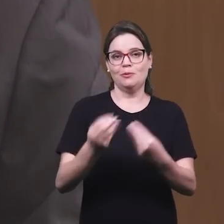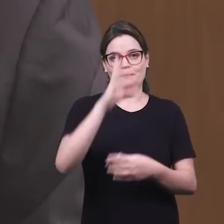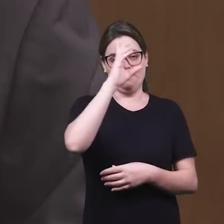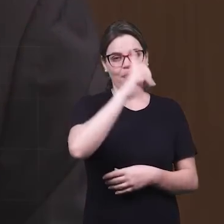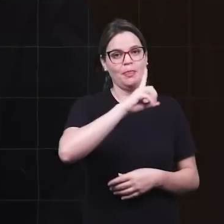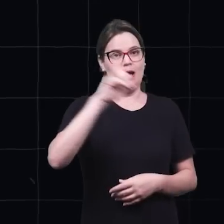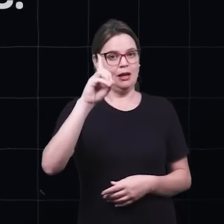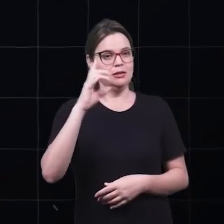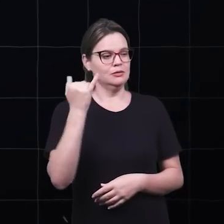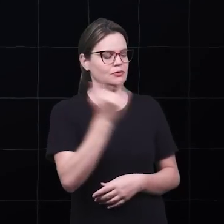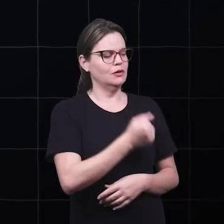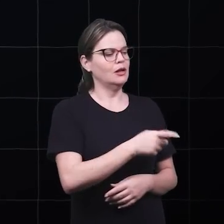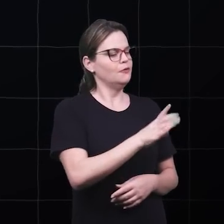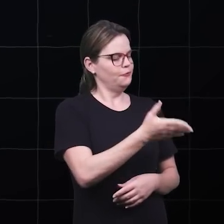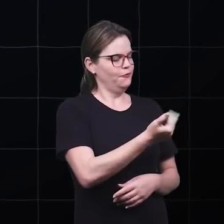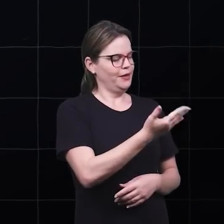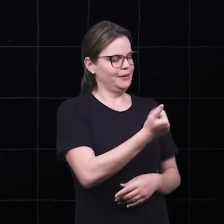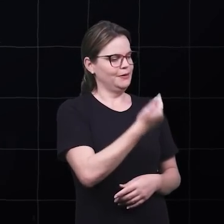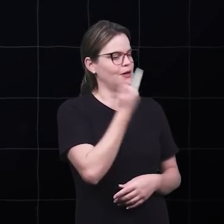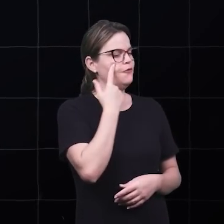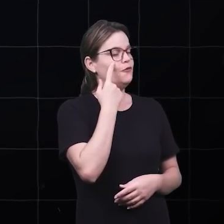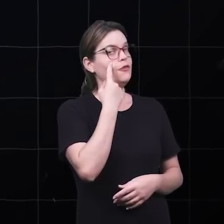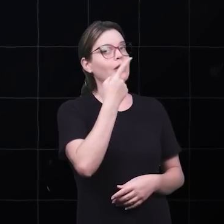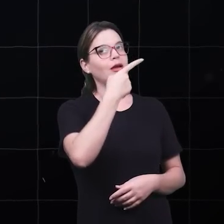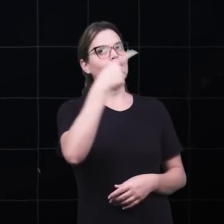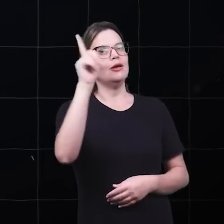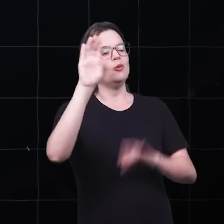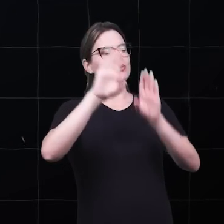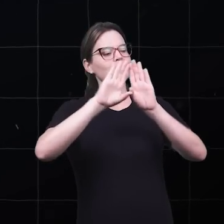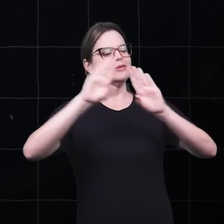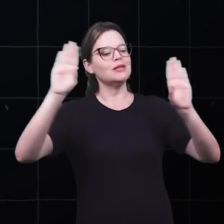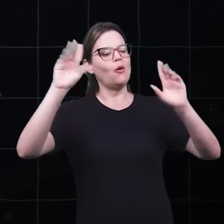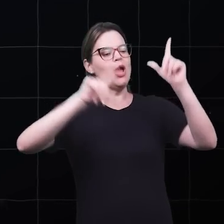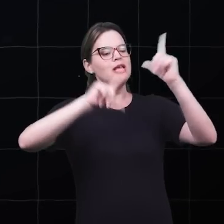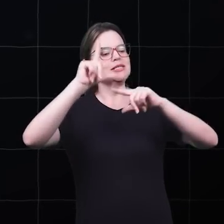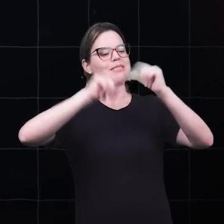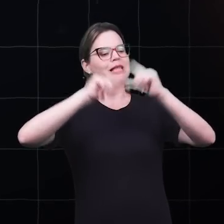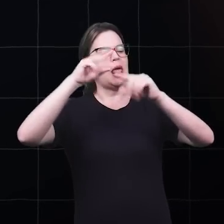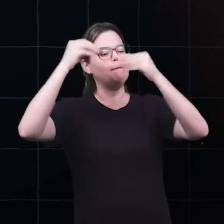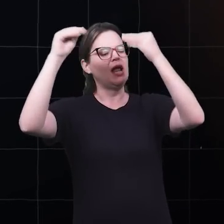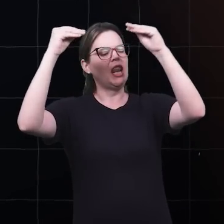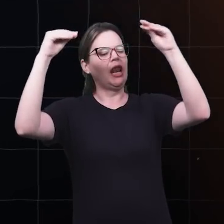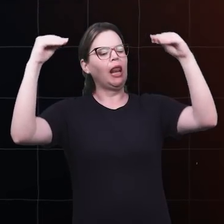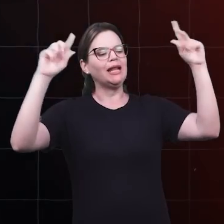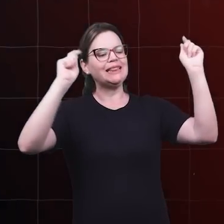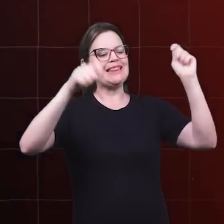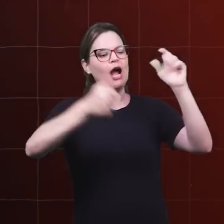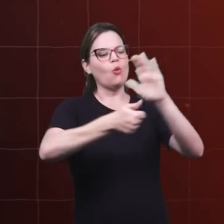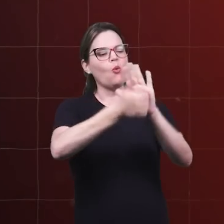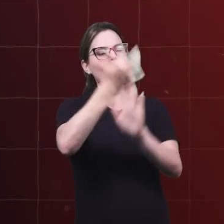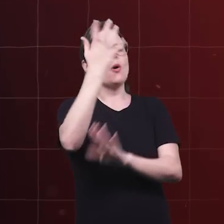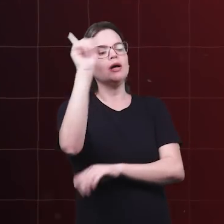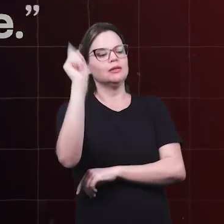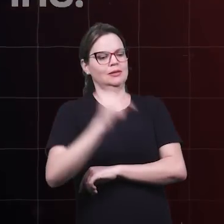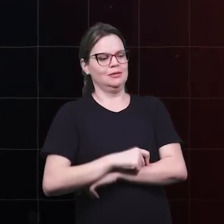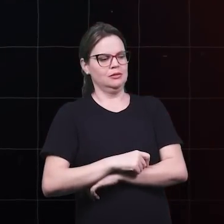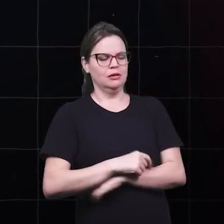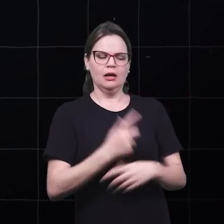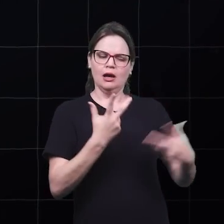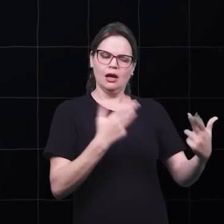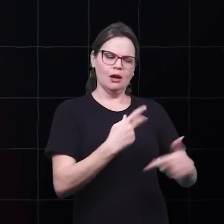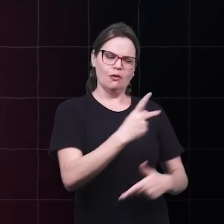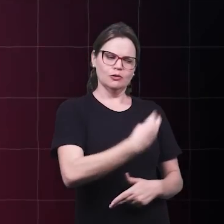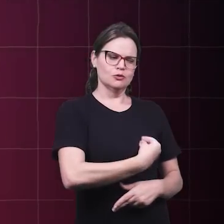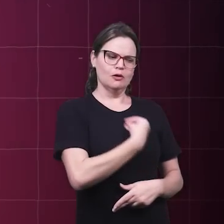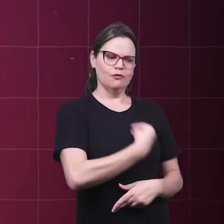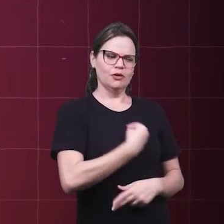disse: olhe agora para os céus e conta as estrelas, se as pode contar. E disse-lhe: assim será a tua